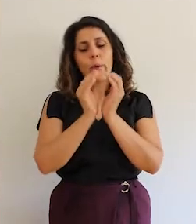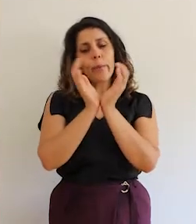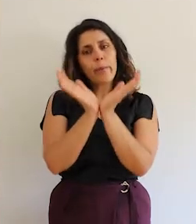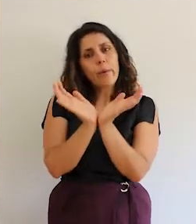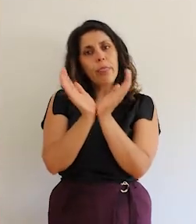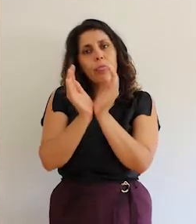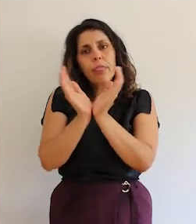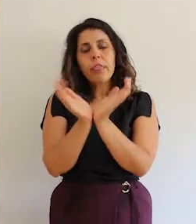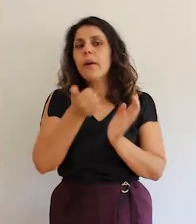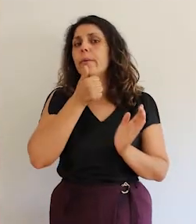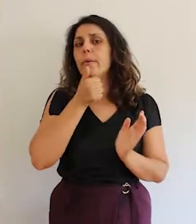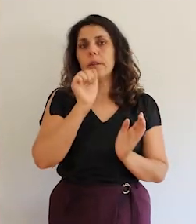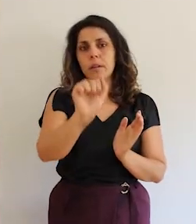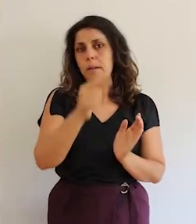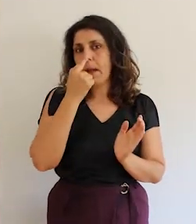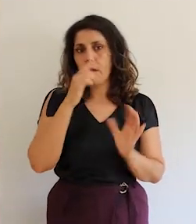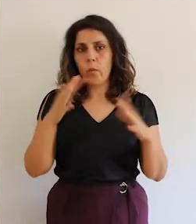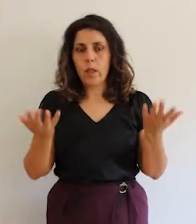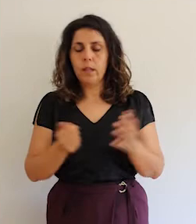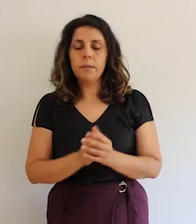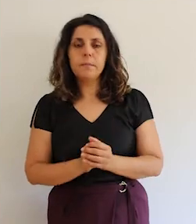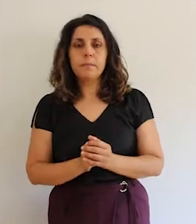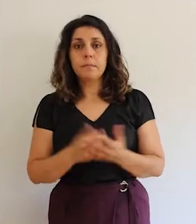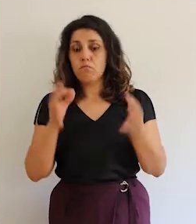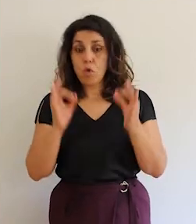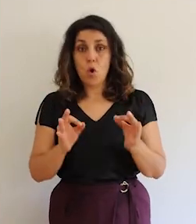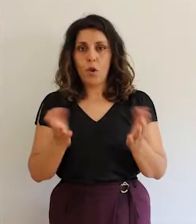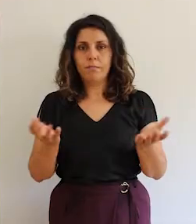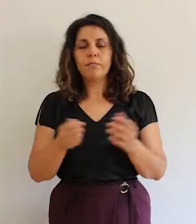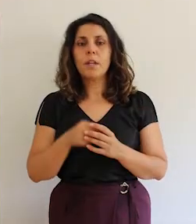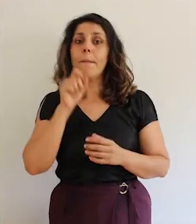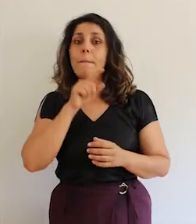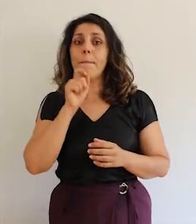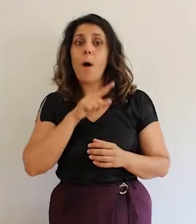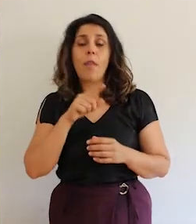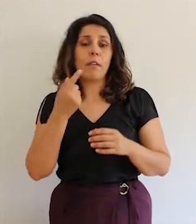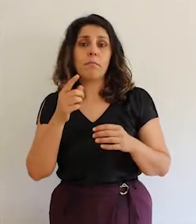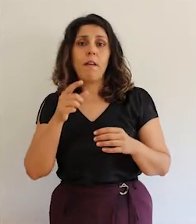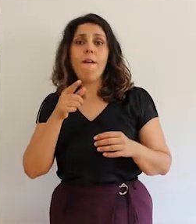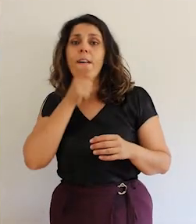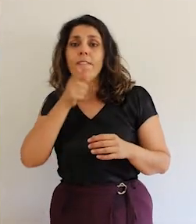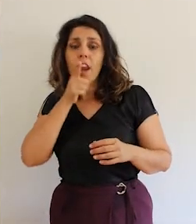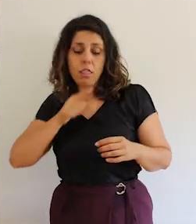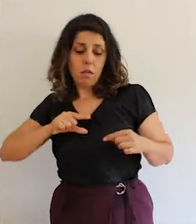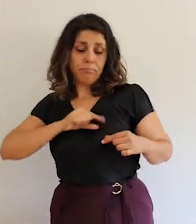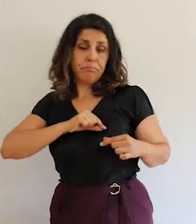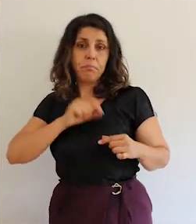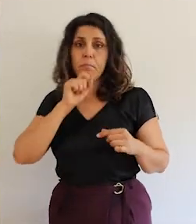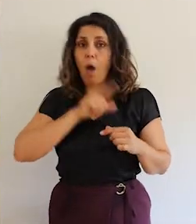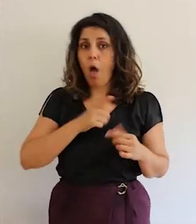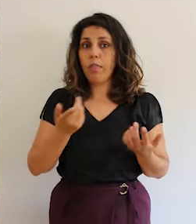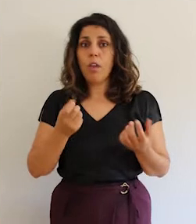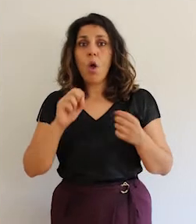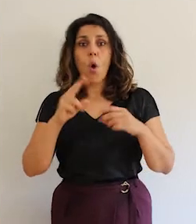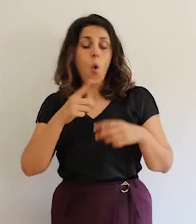podem abri-la mais um bocadinho ou menos um bocadinho, conforme preferirem. Agora que ela está pronta, podem colocar um alfinete na parte de